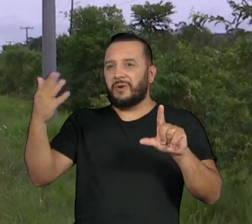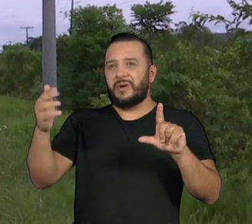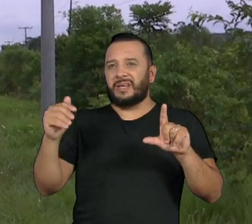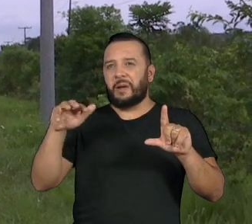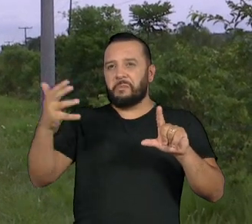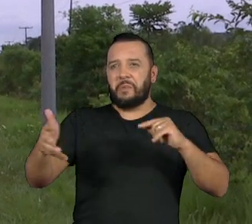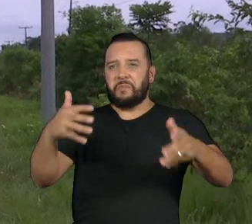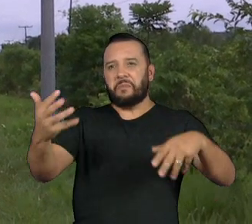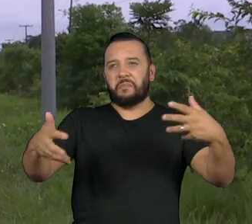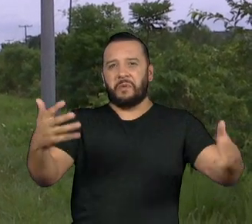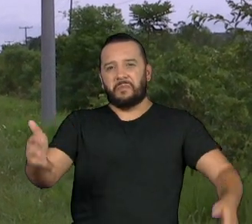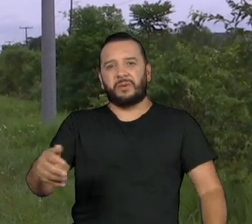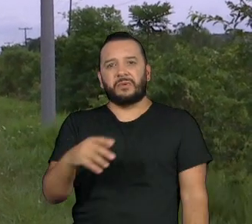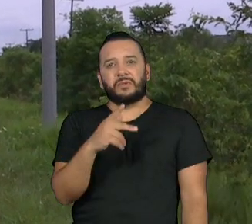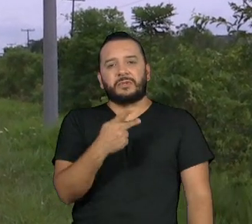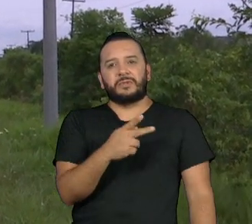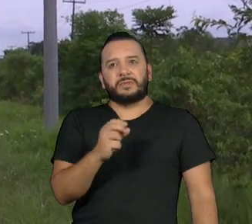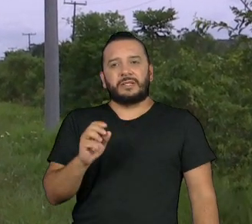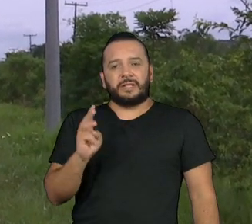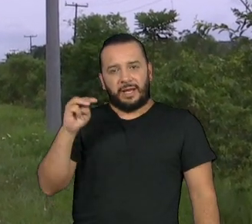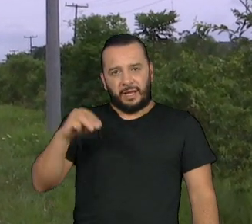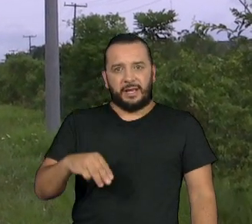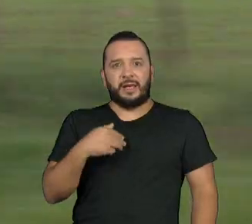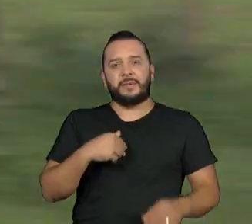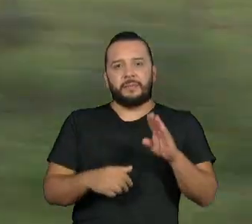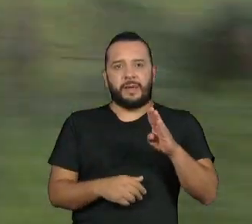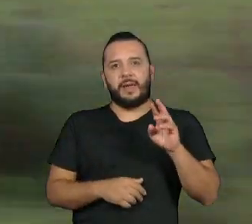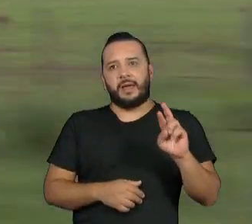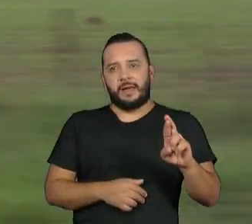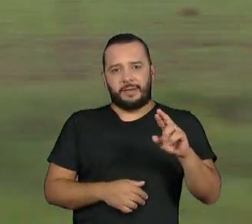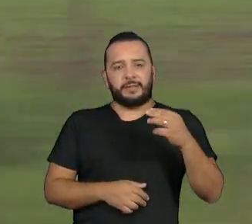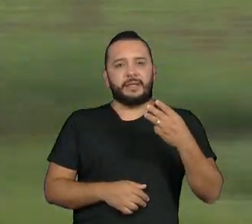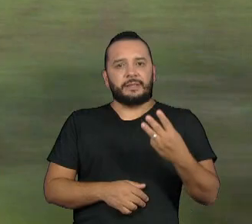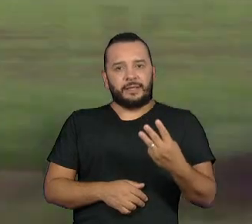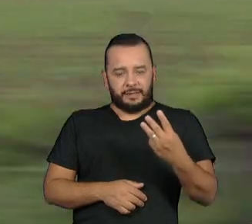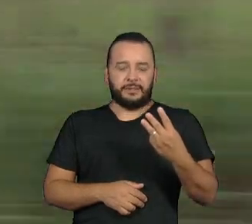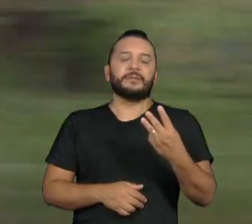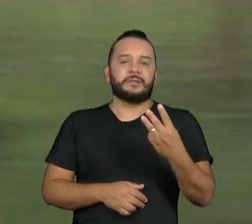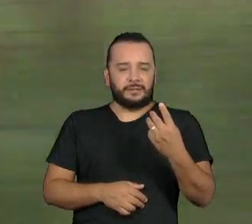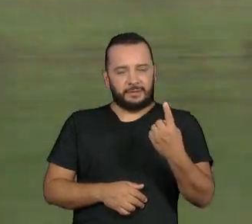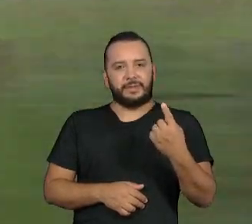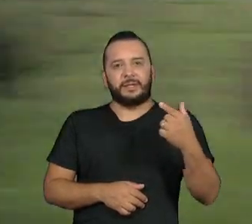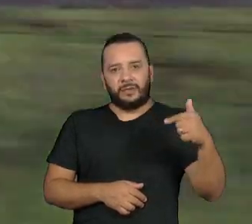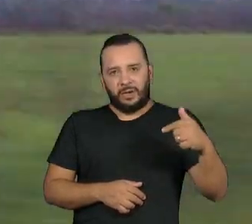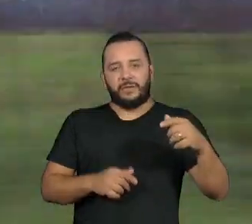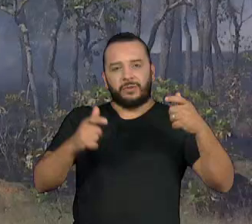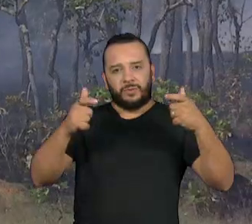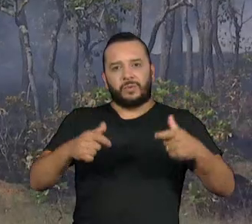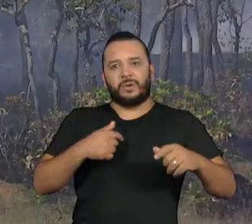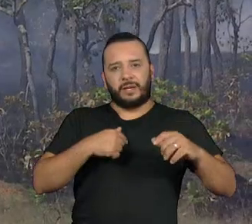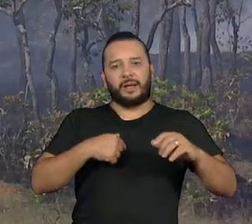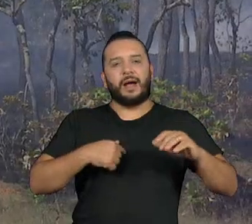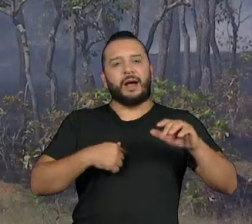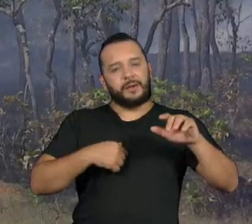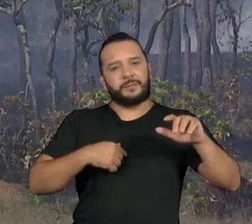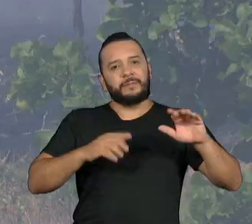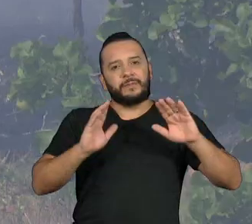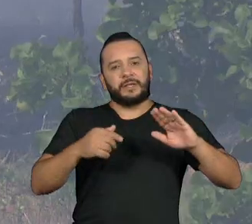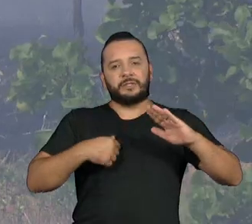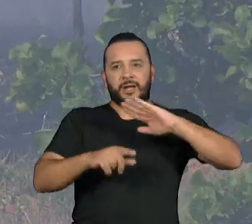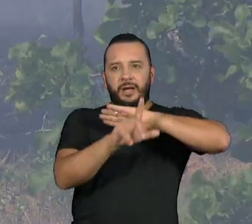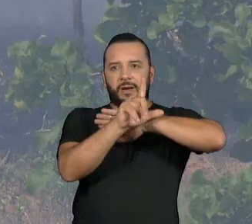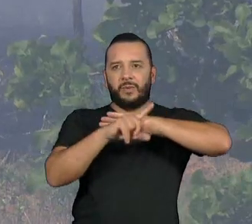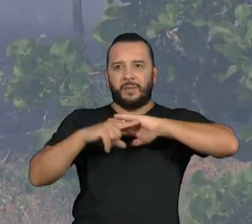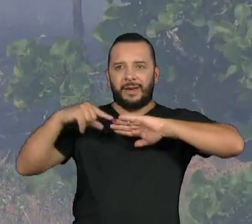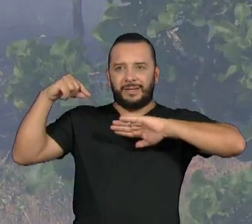200 quilômetros pela BR-319 até o Maitá, no Amazonas. No caminho, chamas ardendo